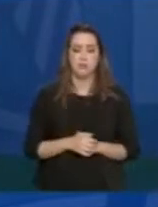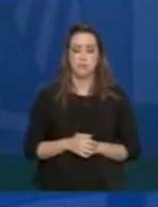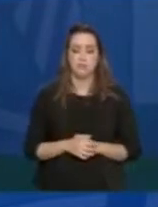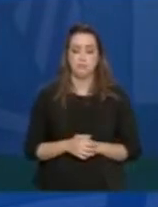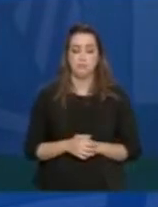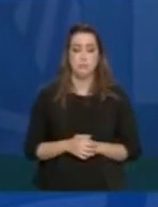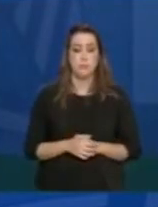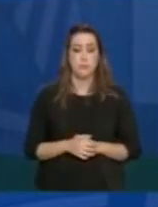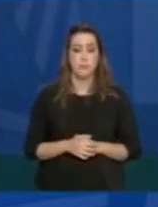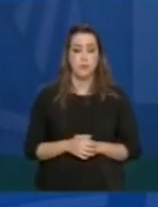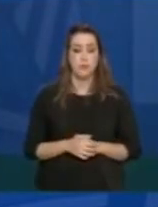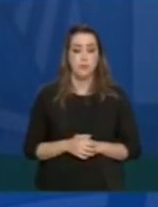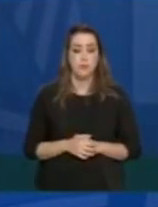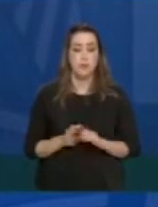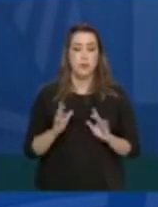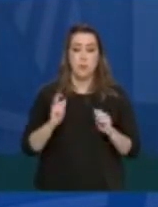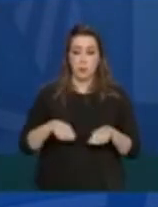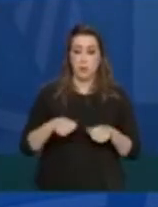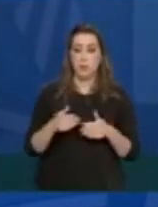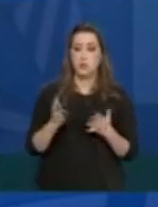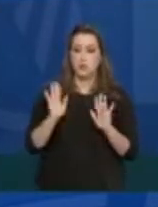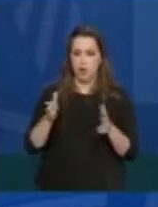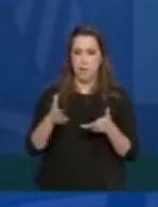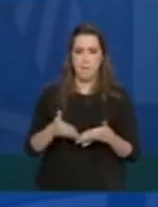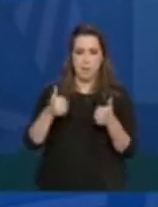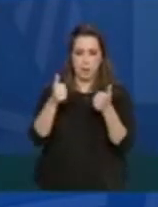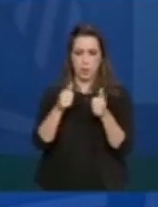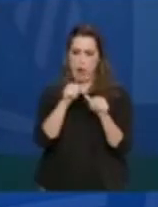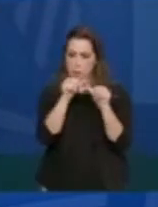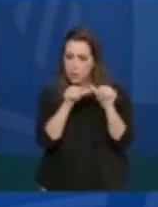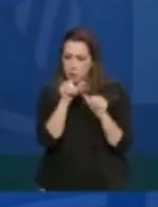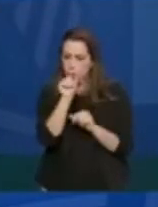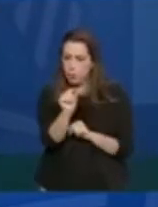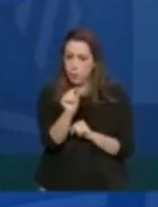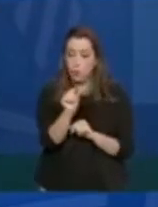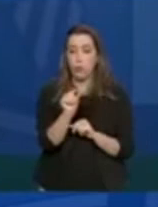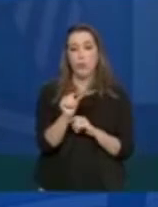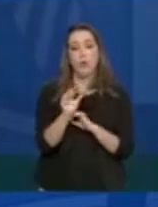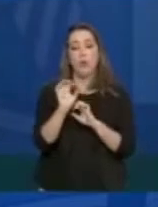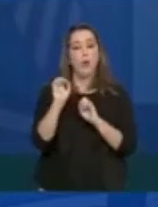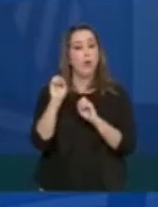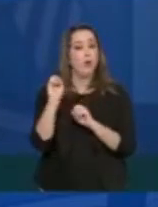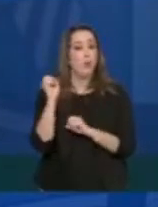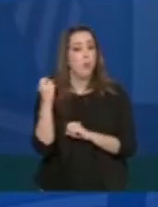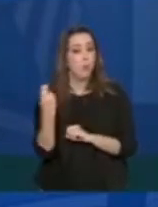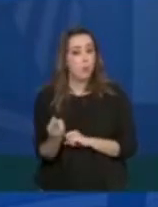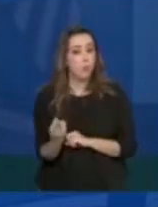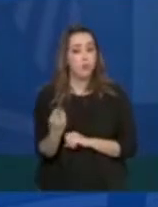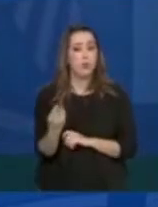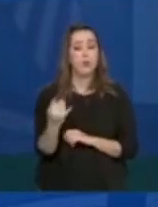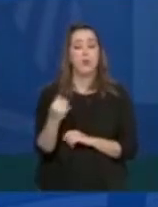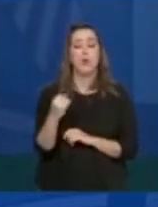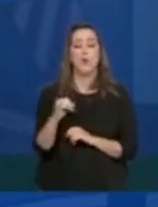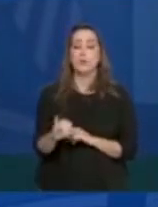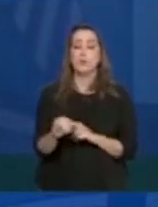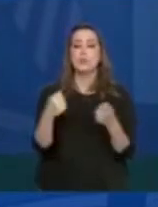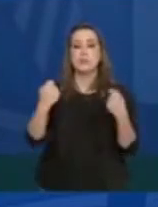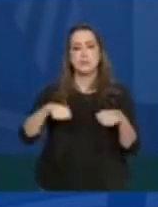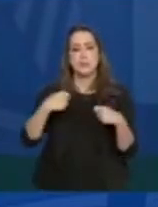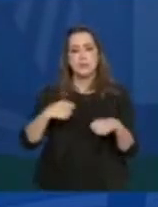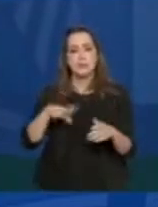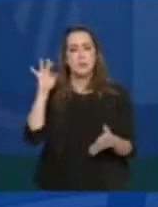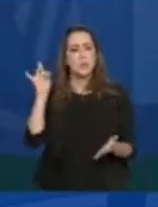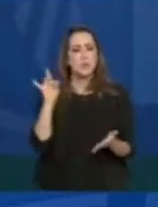criar as condições para a melhoria das políticas de segurança, ou se o ideal é